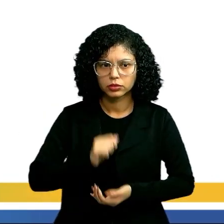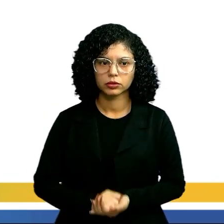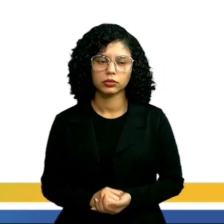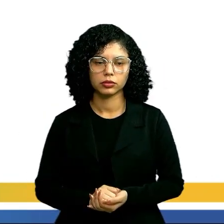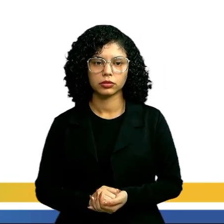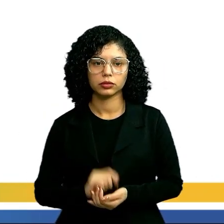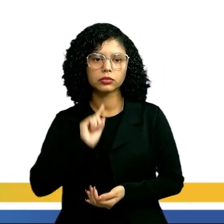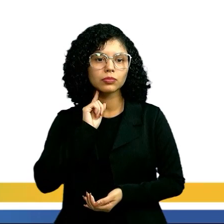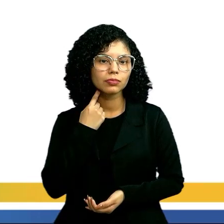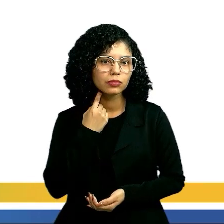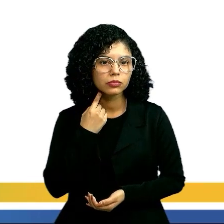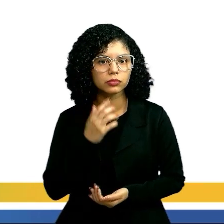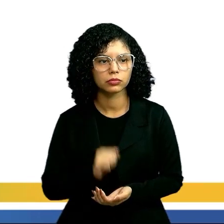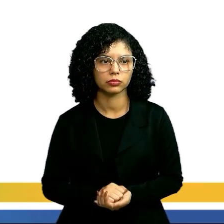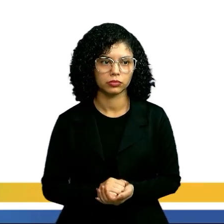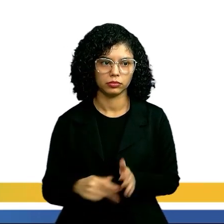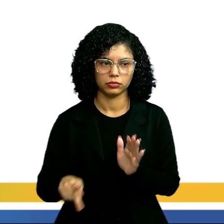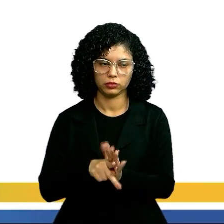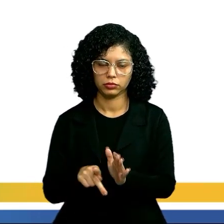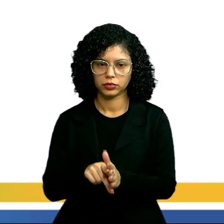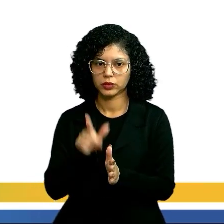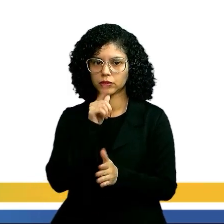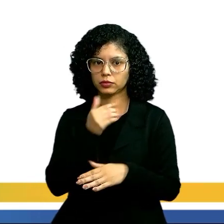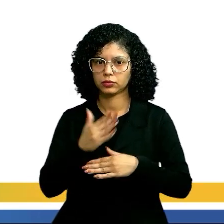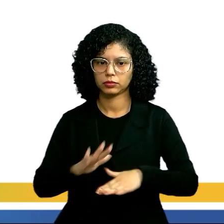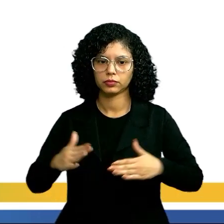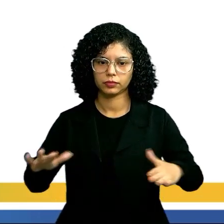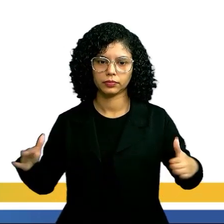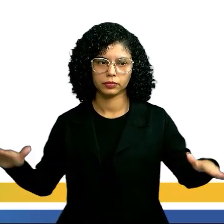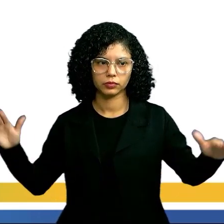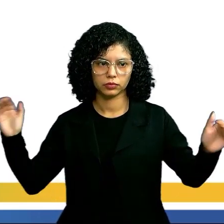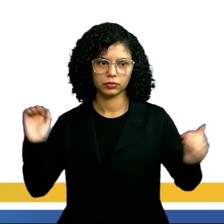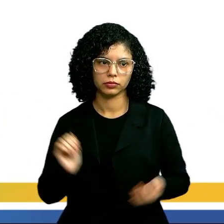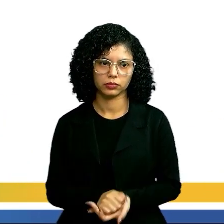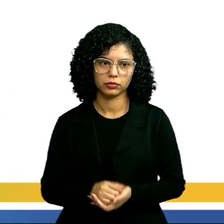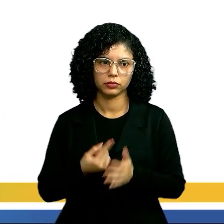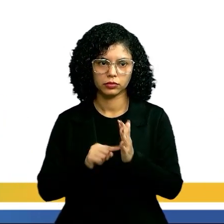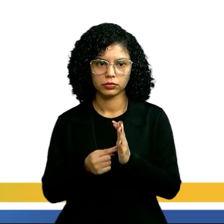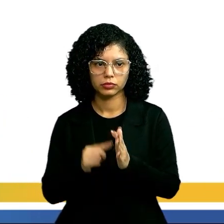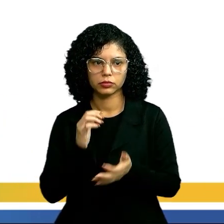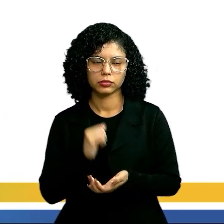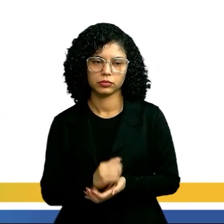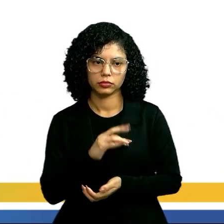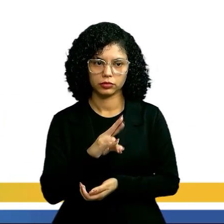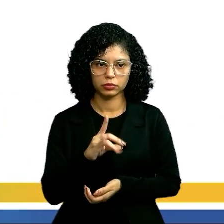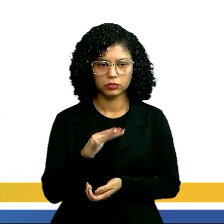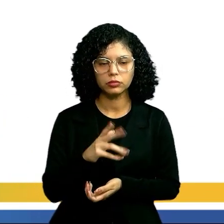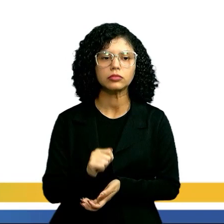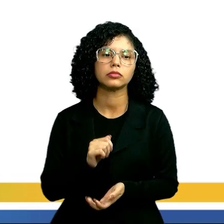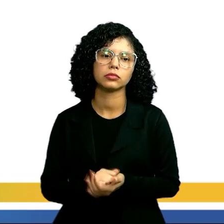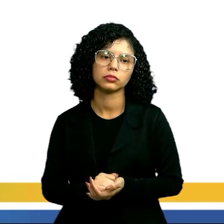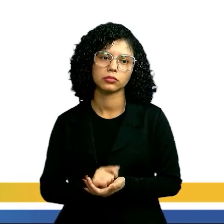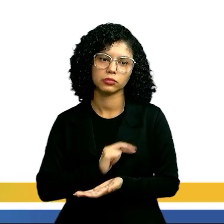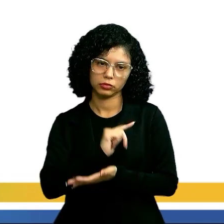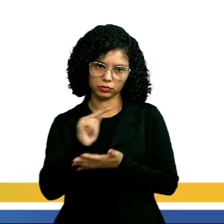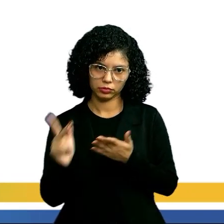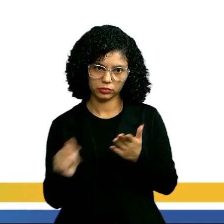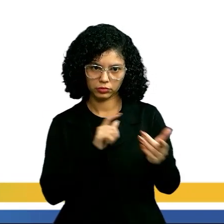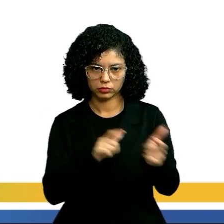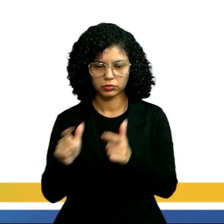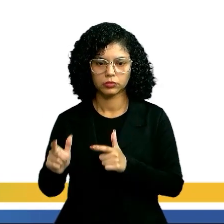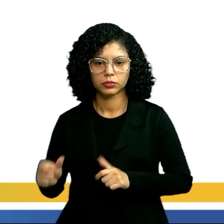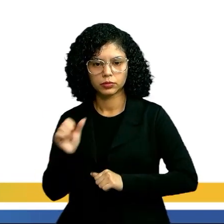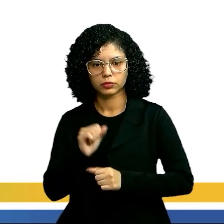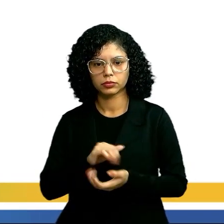por pequenos pedaços de lixo arrastados pelas correntes marinhas para pontos de convergência em